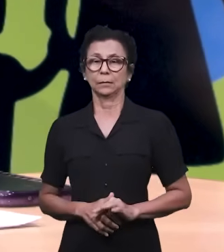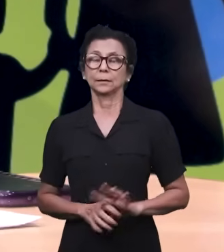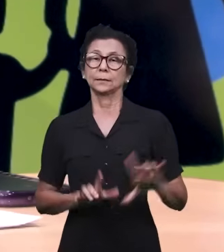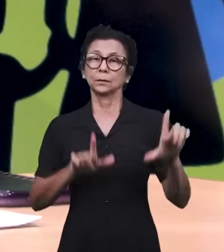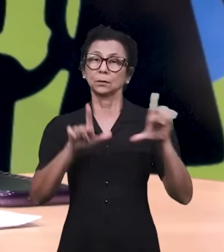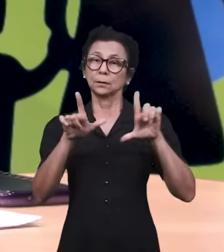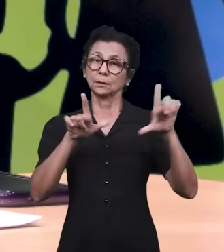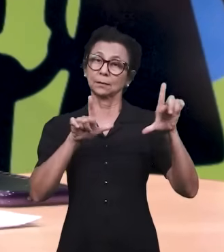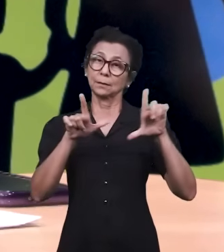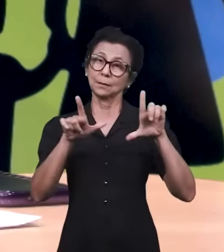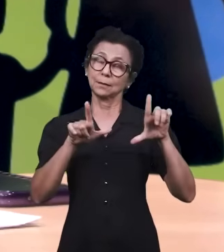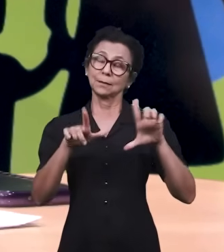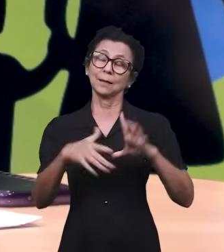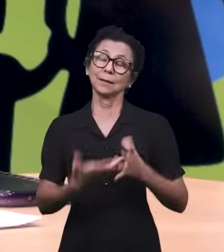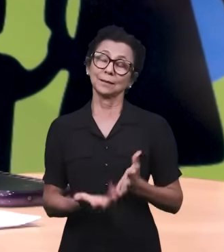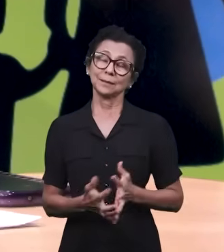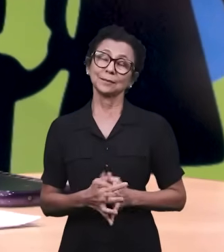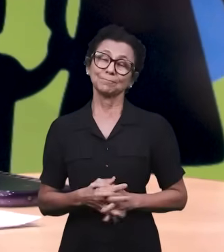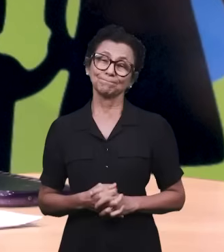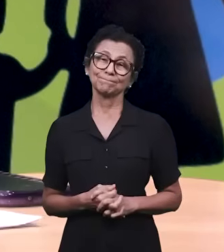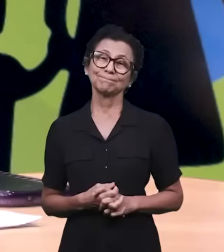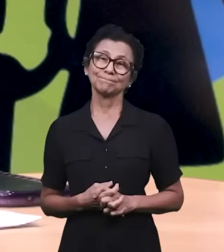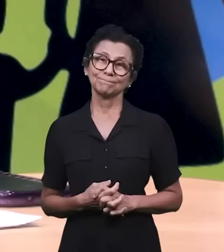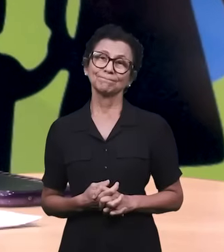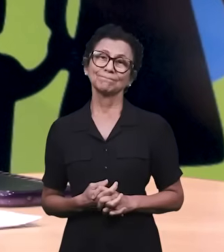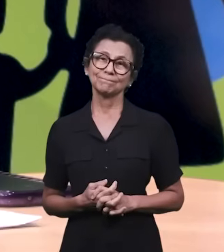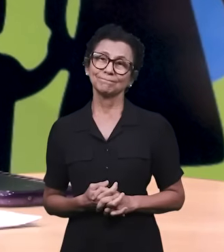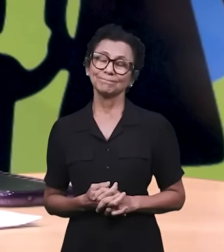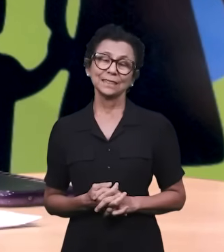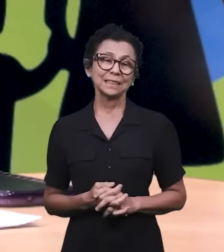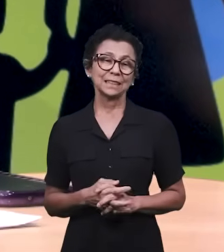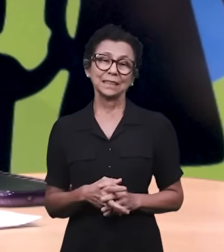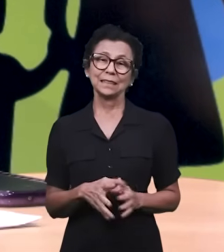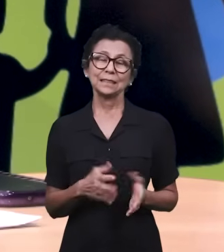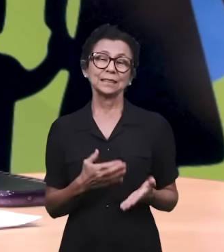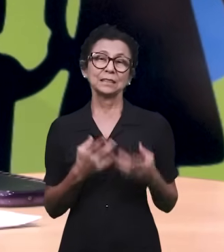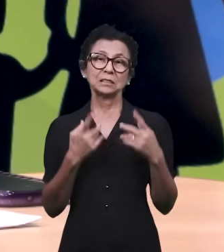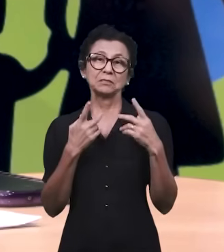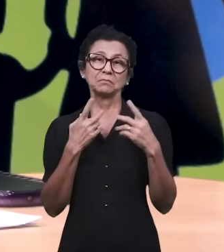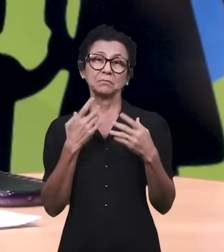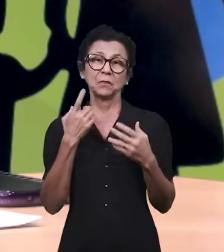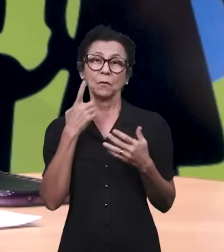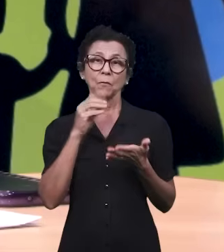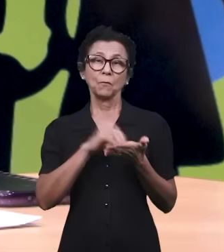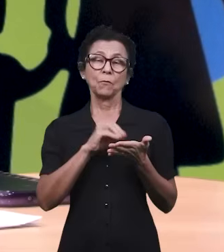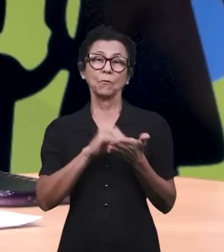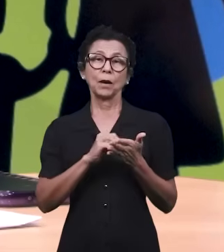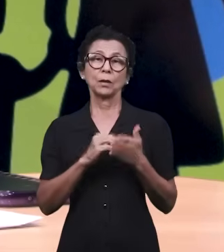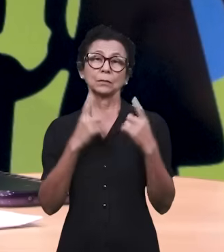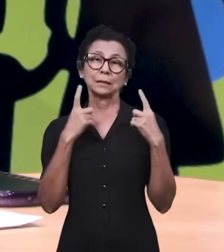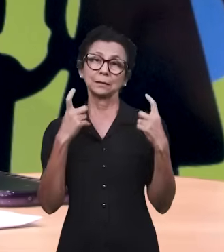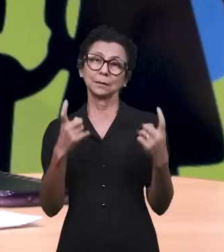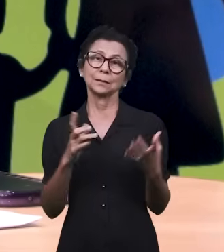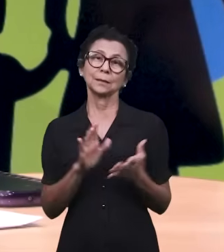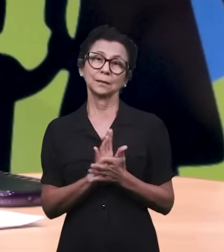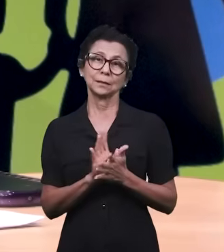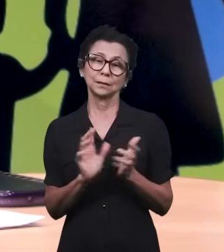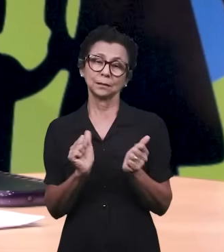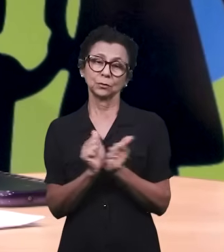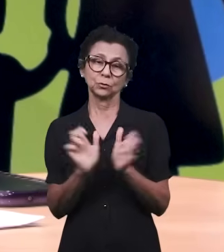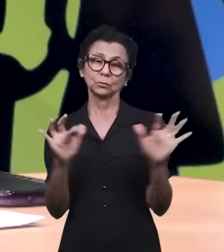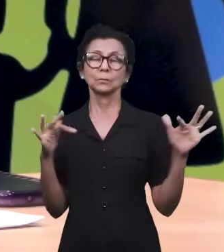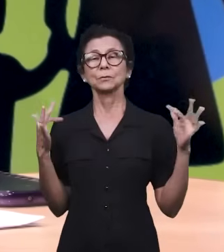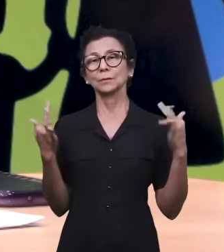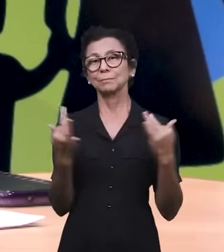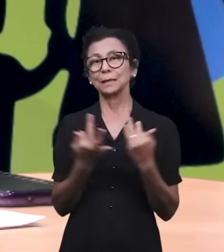na criança e nos adolescentes, há o desinteresse pela família e isso é muito perigoso, porque